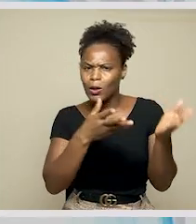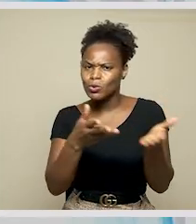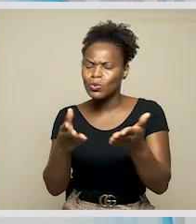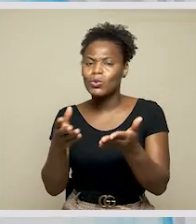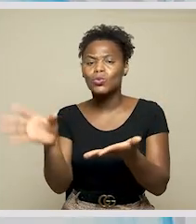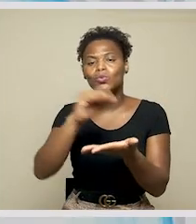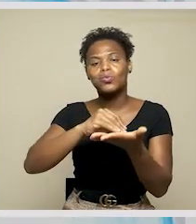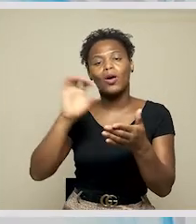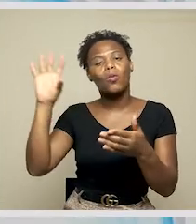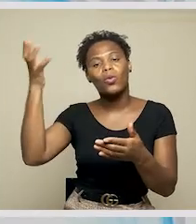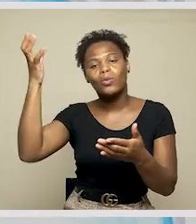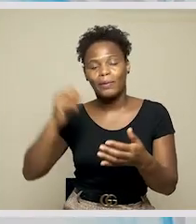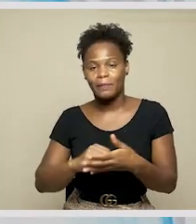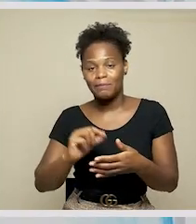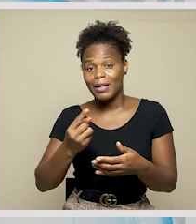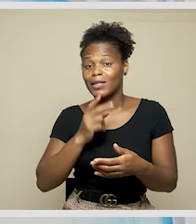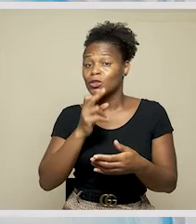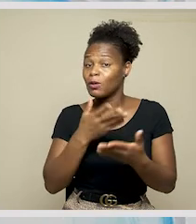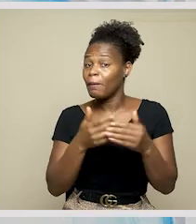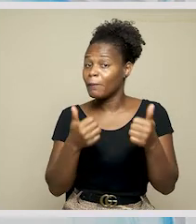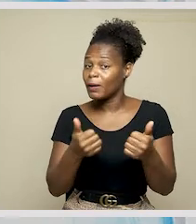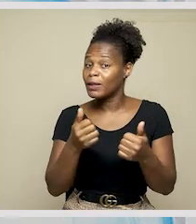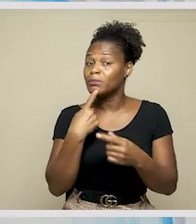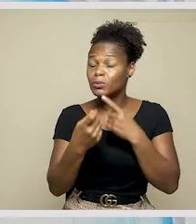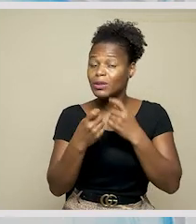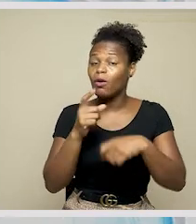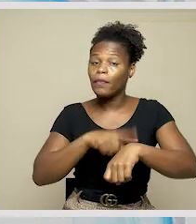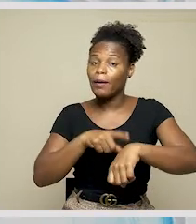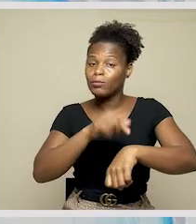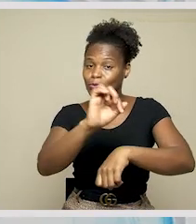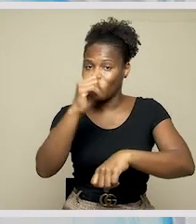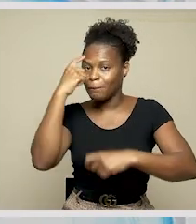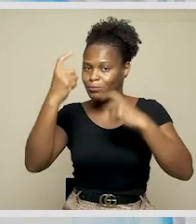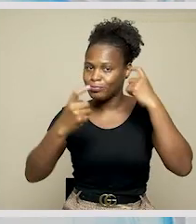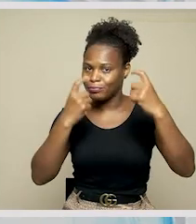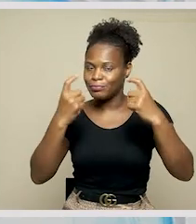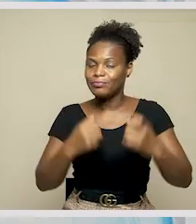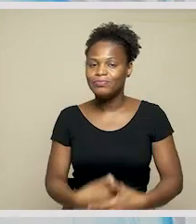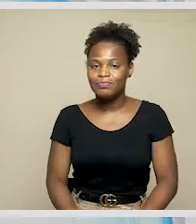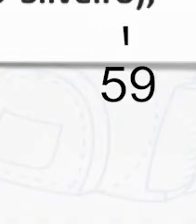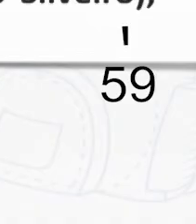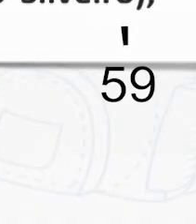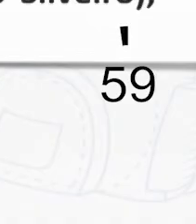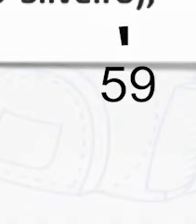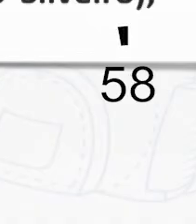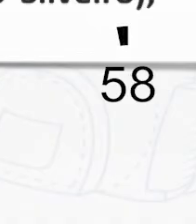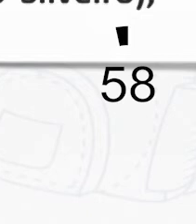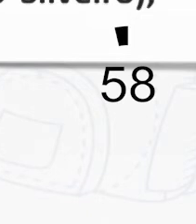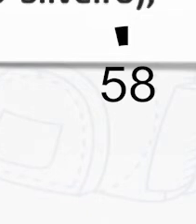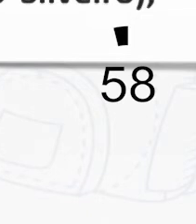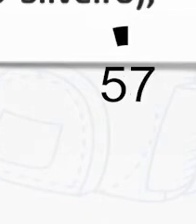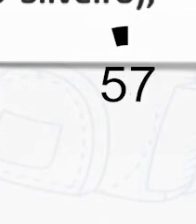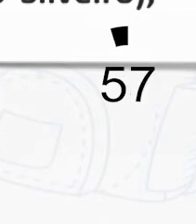E para responderem corretamente as questões, deixo-vos agora um tempinho para refletirem.